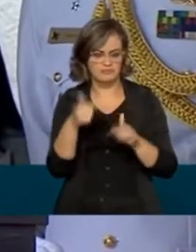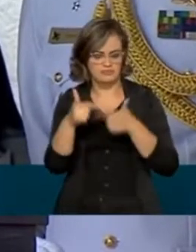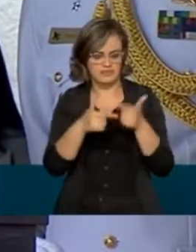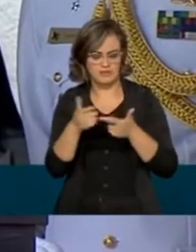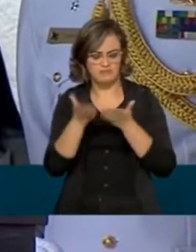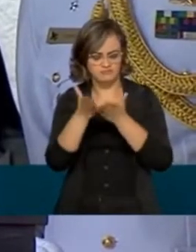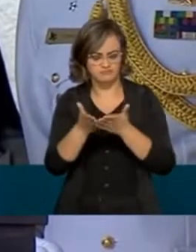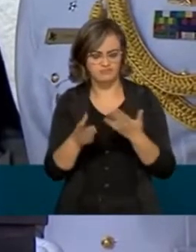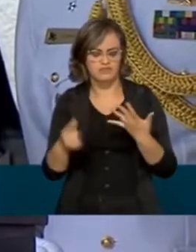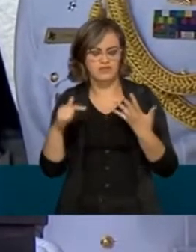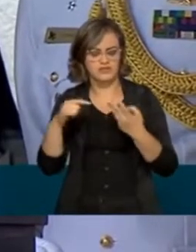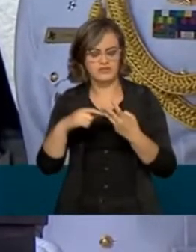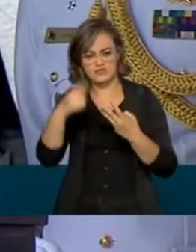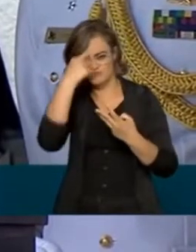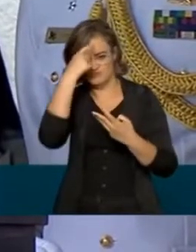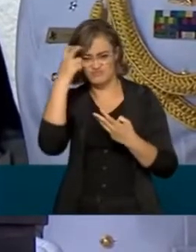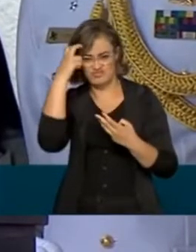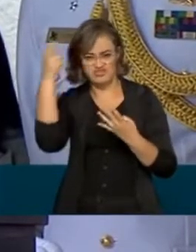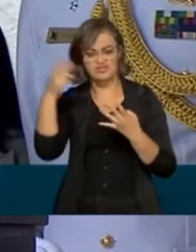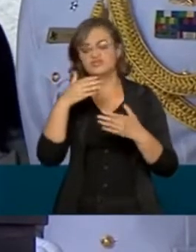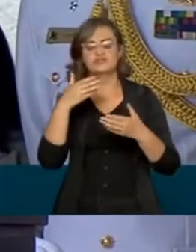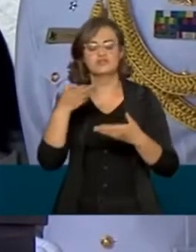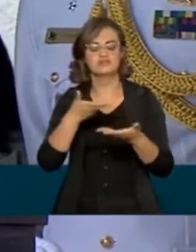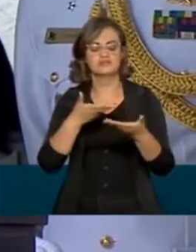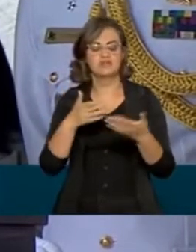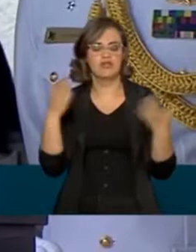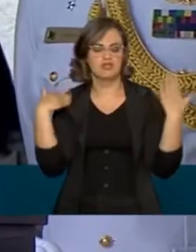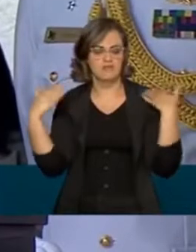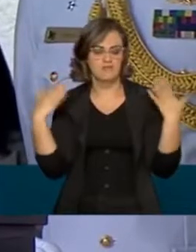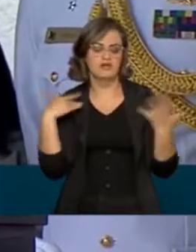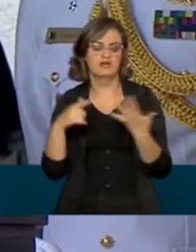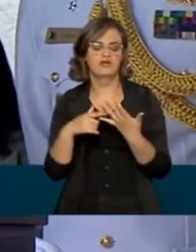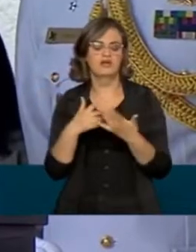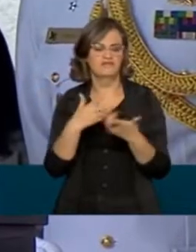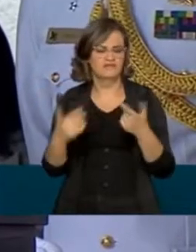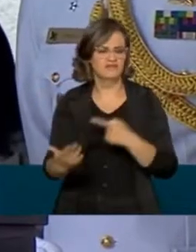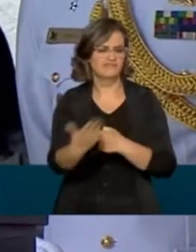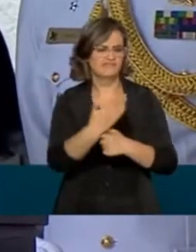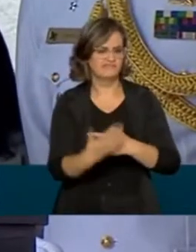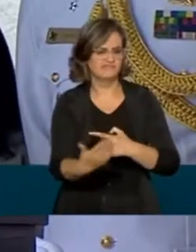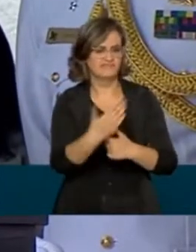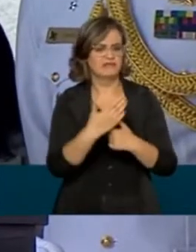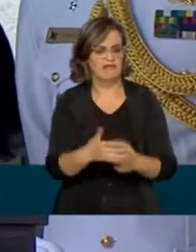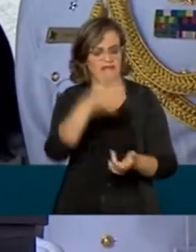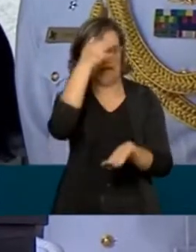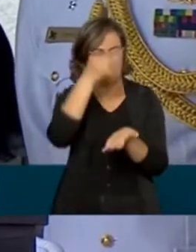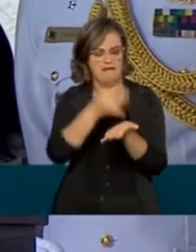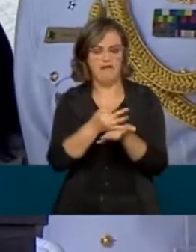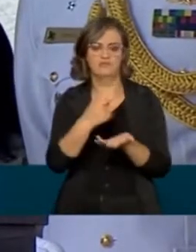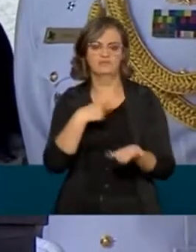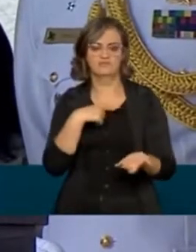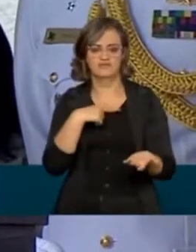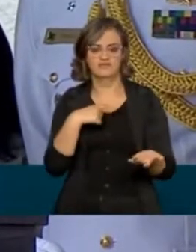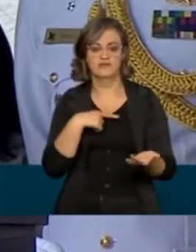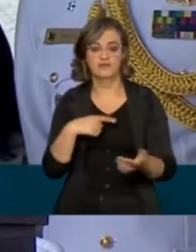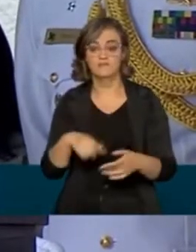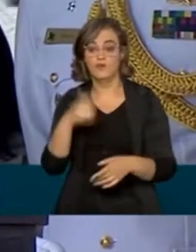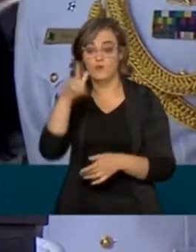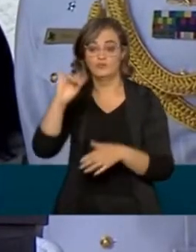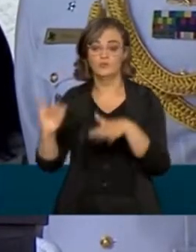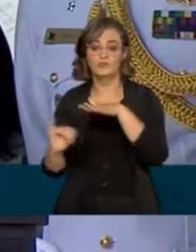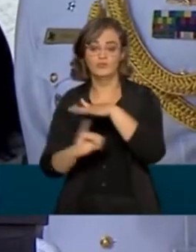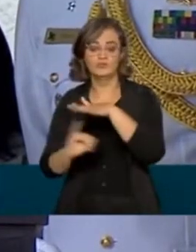Centro de Inteligência da Marinha, Centro de Comunicação Social da Marinha, pela assessoria proativa e leal. À Fundação de Estudo do